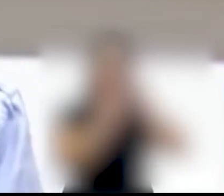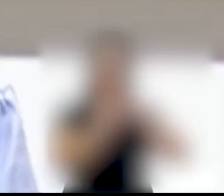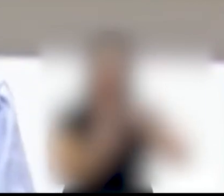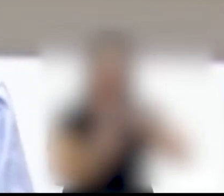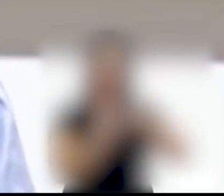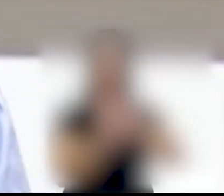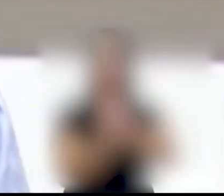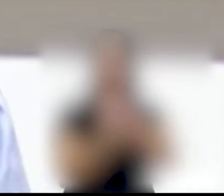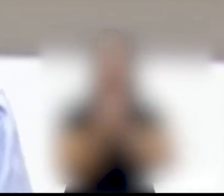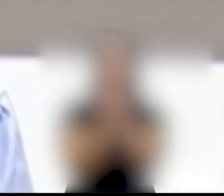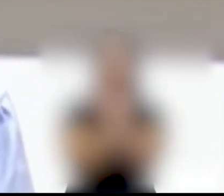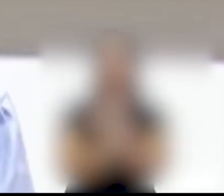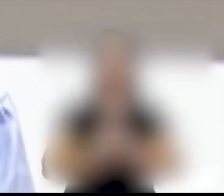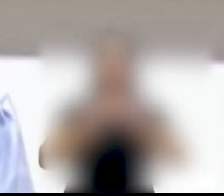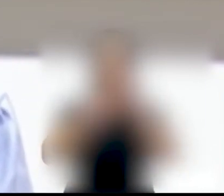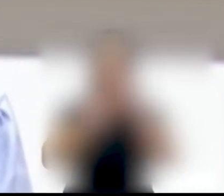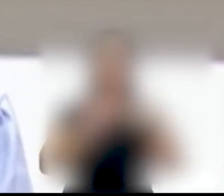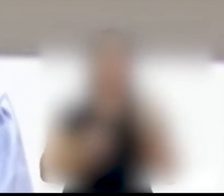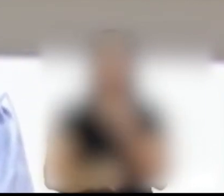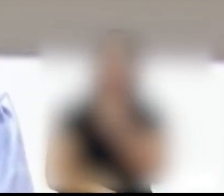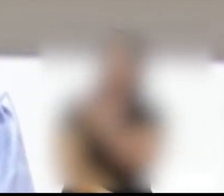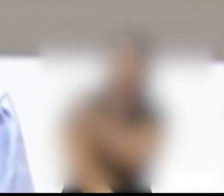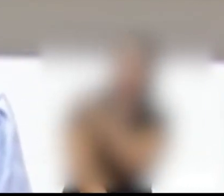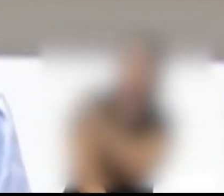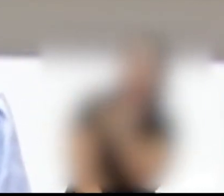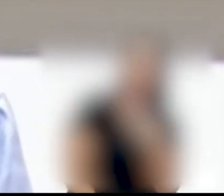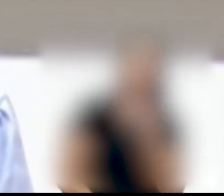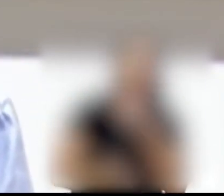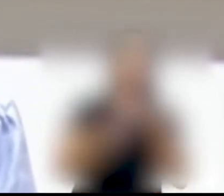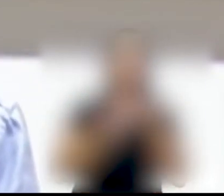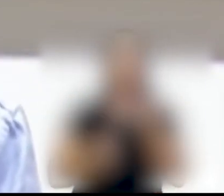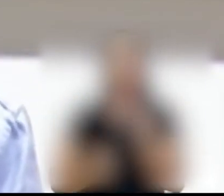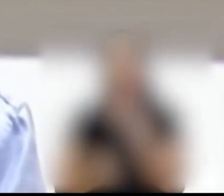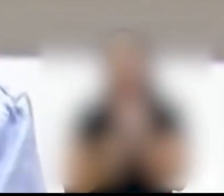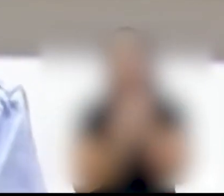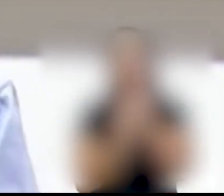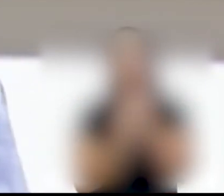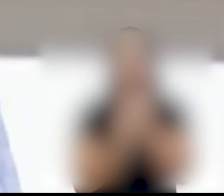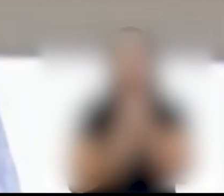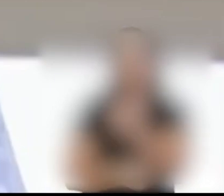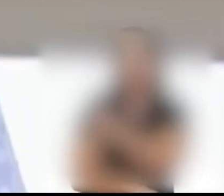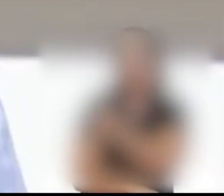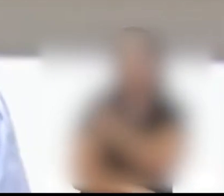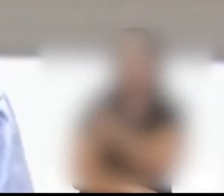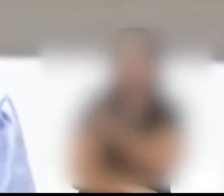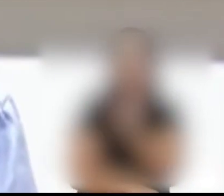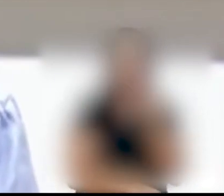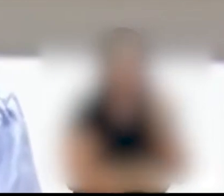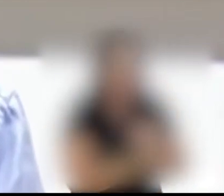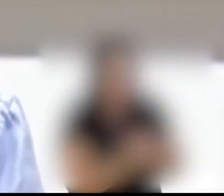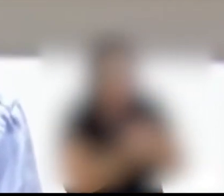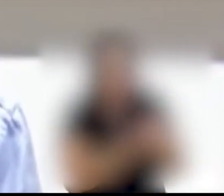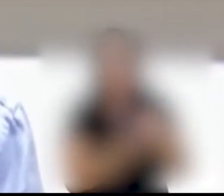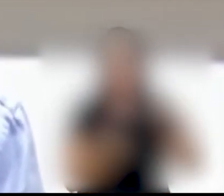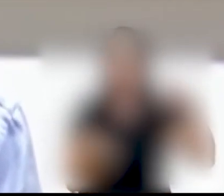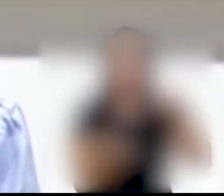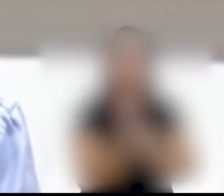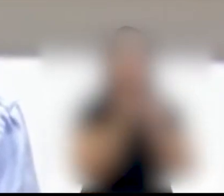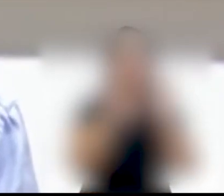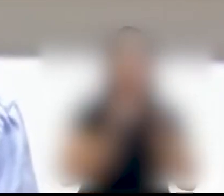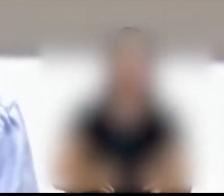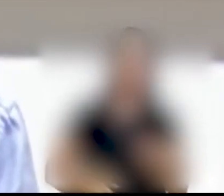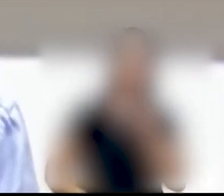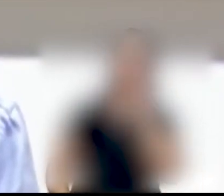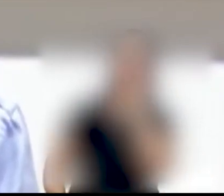Para os nossos estudantes, queremos assistência estudantil desde a matrícula, RU